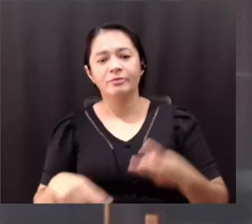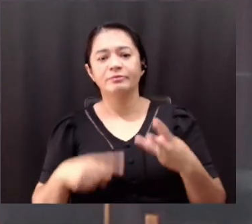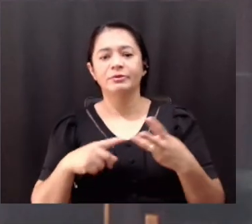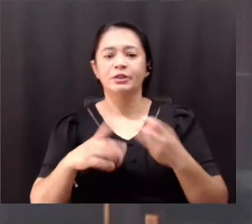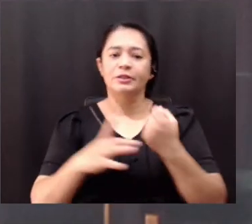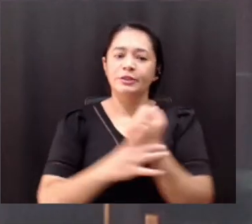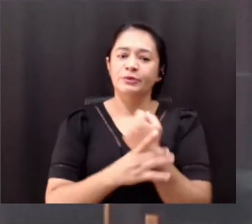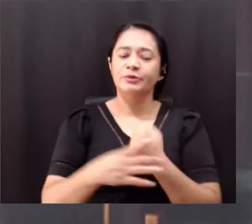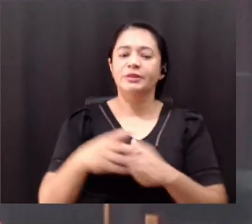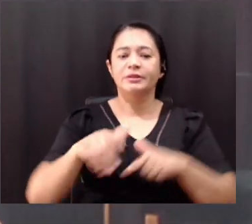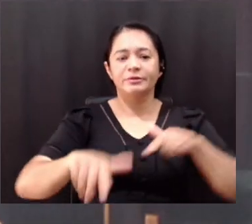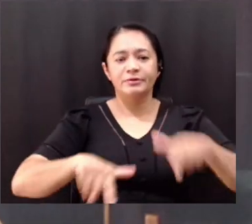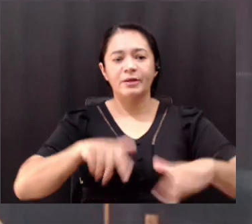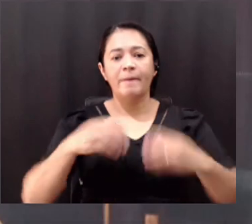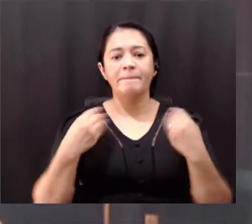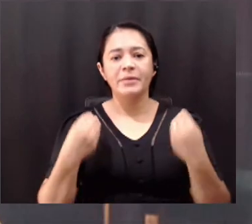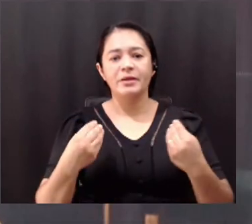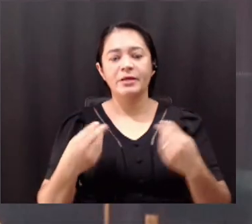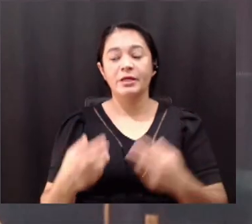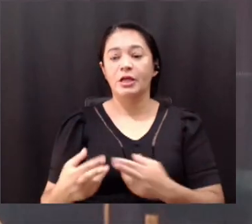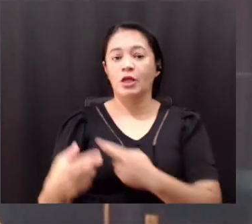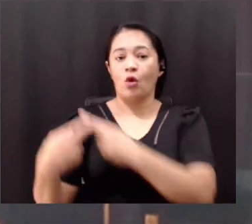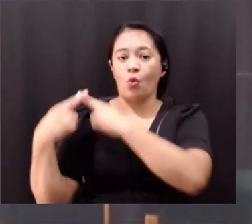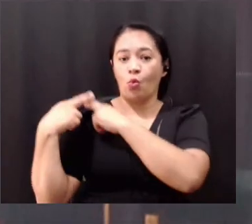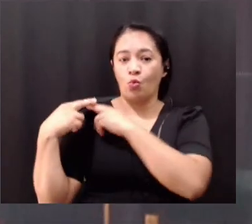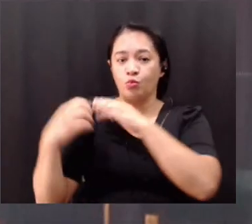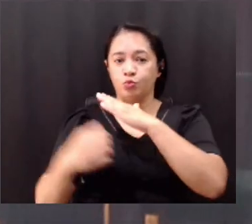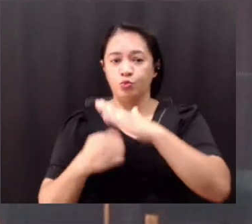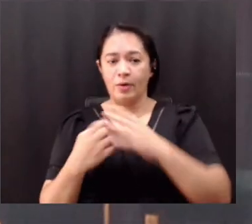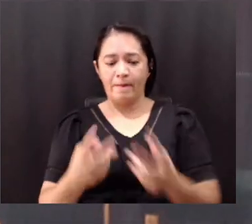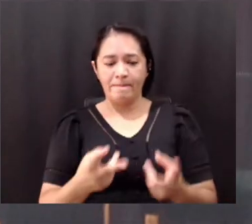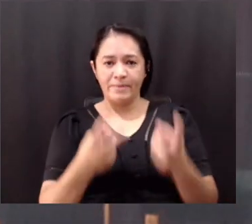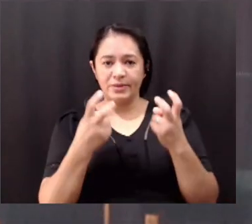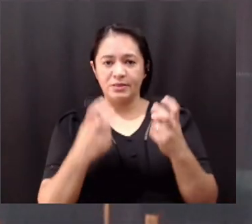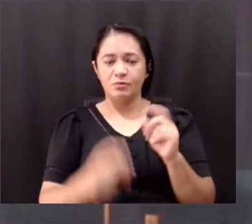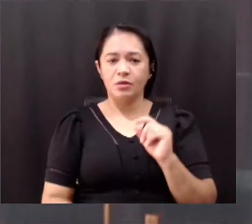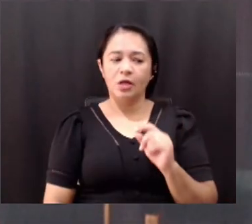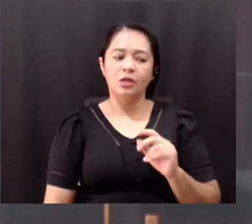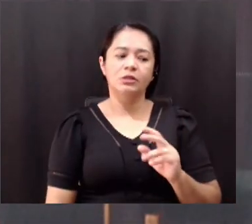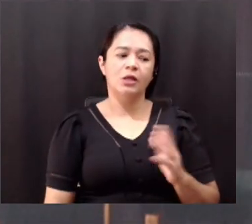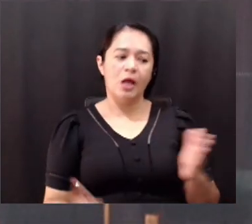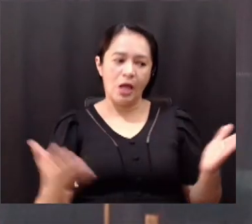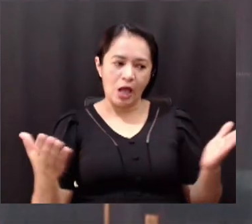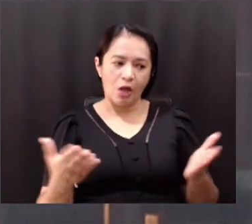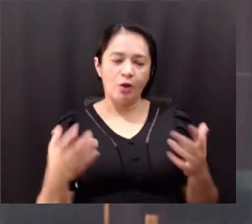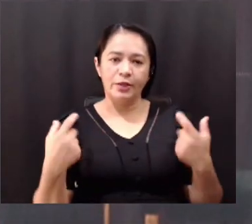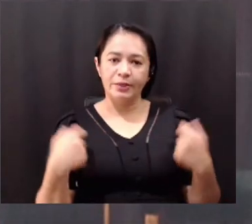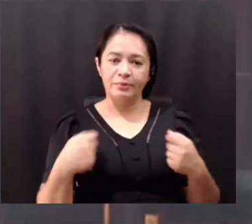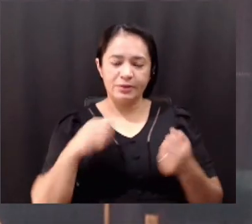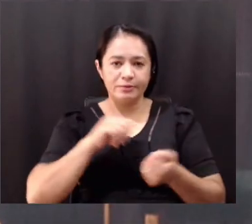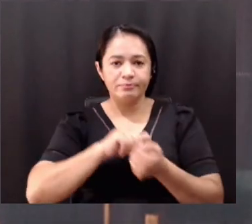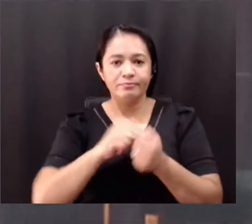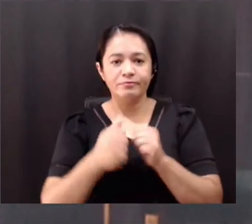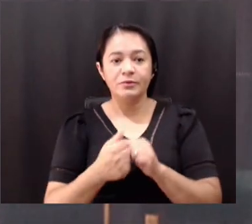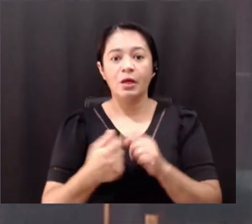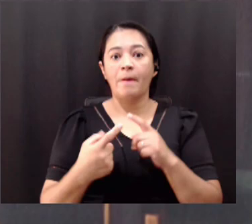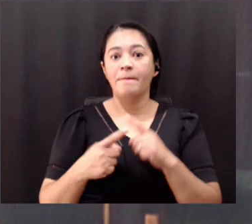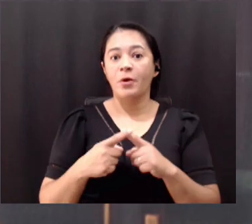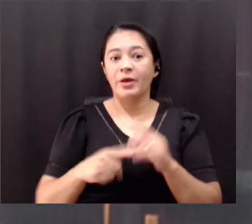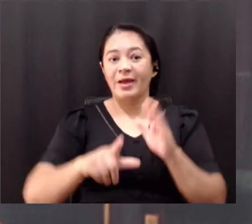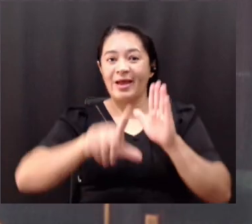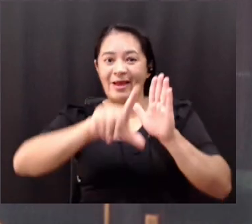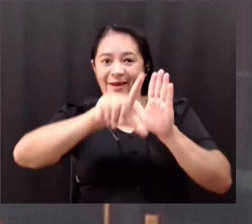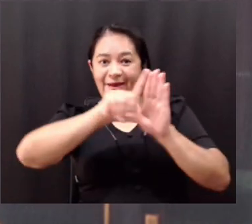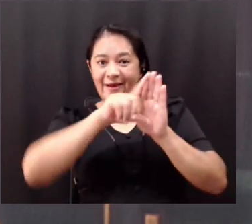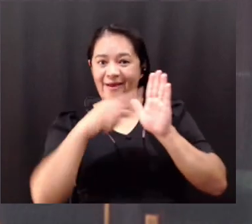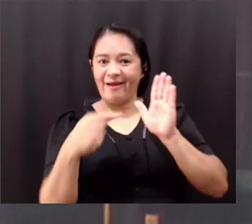que os donos das empresas identifiquem que não, realmente, agora eu preciso estar adequado, porque senão, além daqueles riscos de um adoecimento, eu